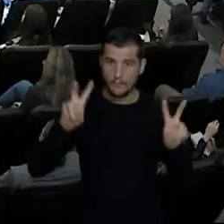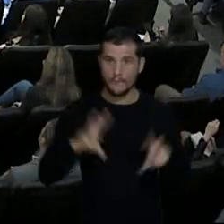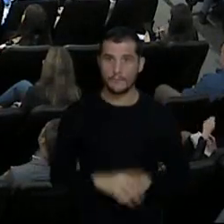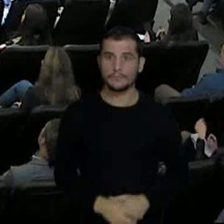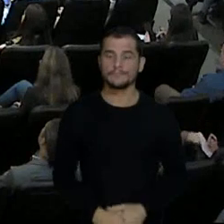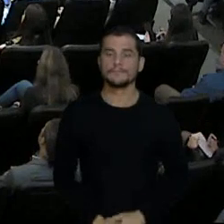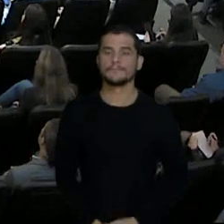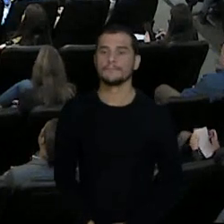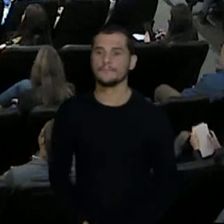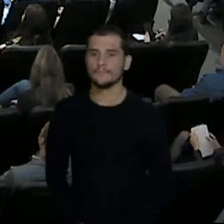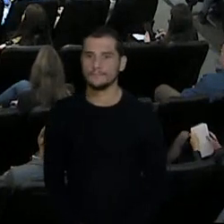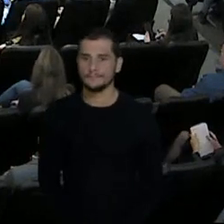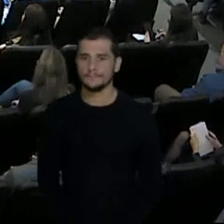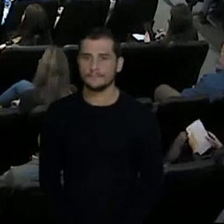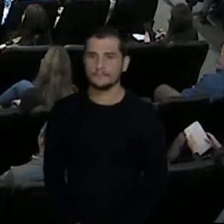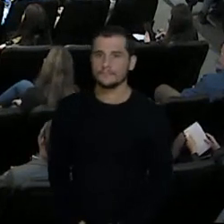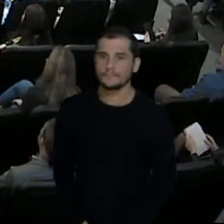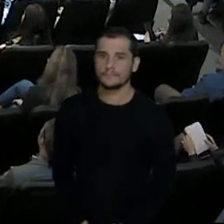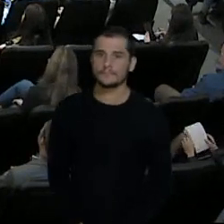não